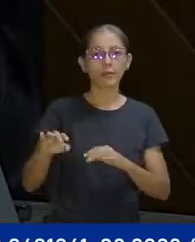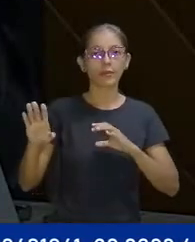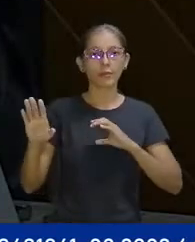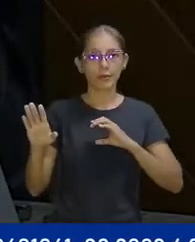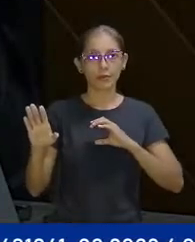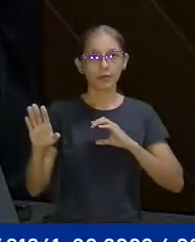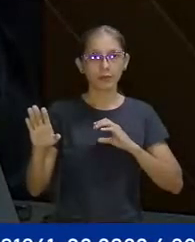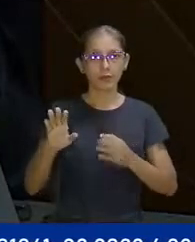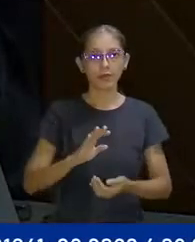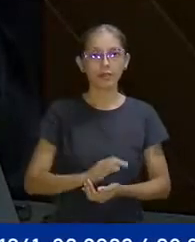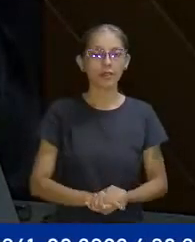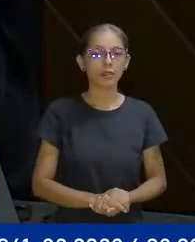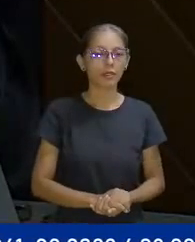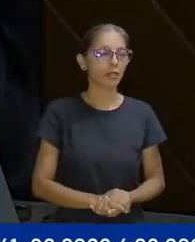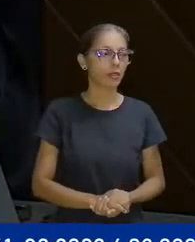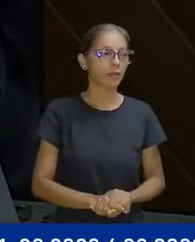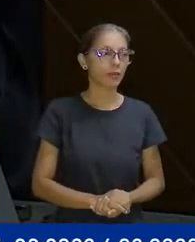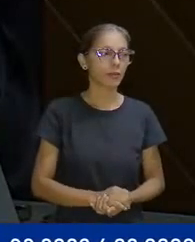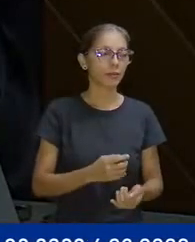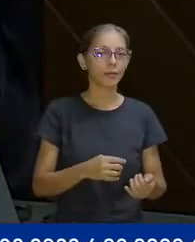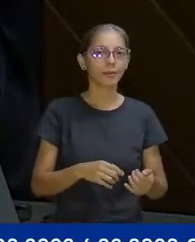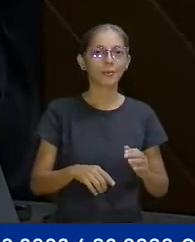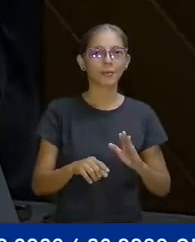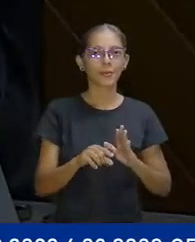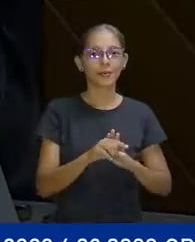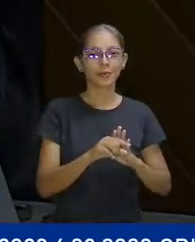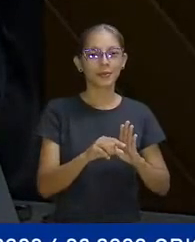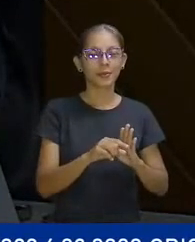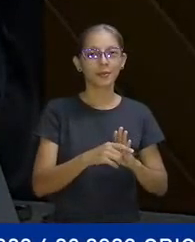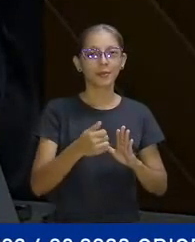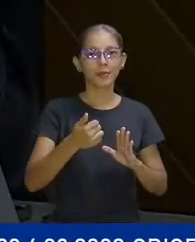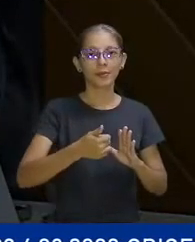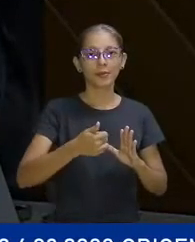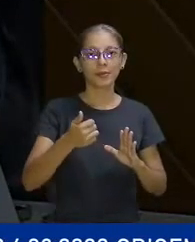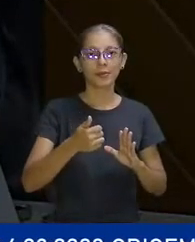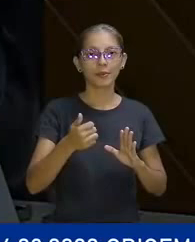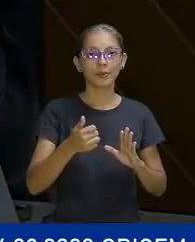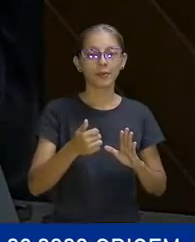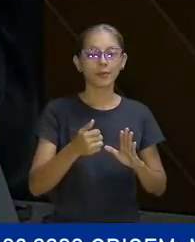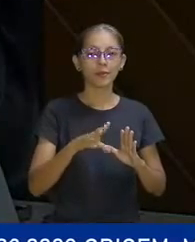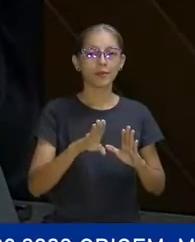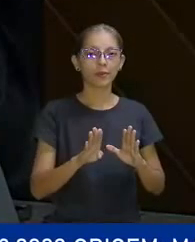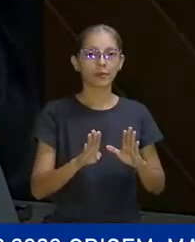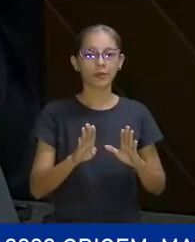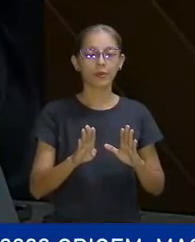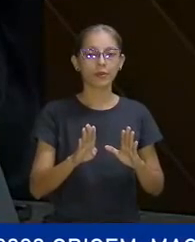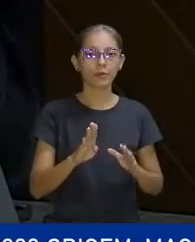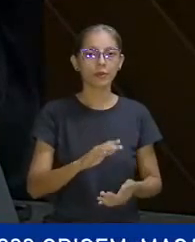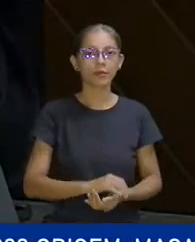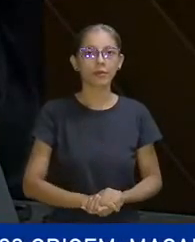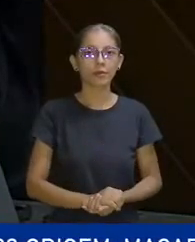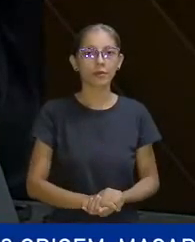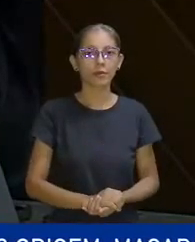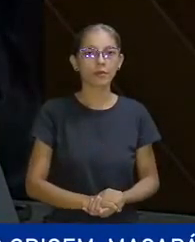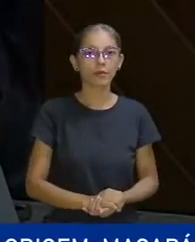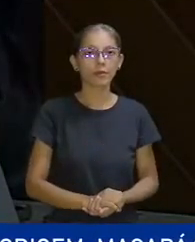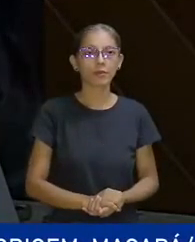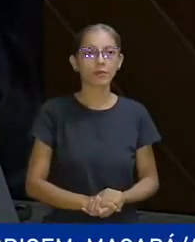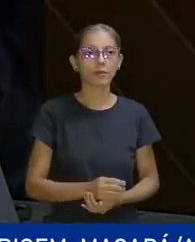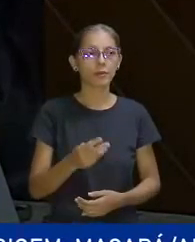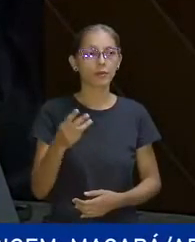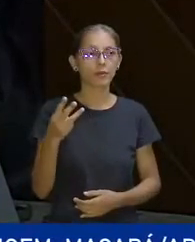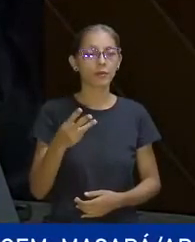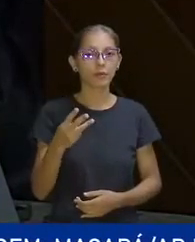discorre desde o inciso 1º e 2º, as linhas A, B e os incisos e o